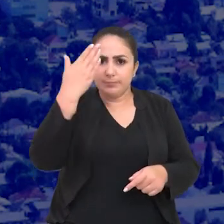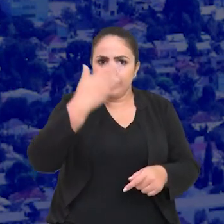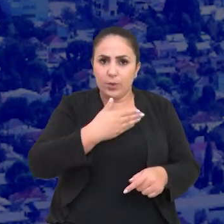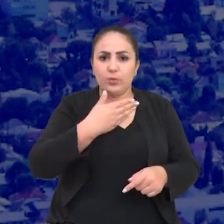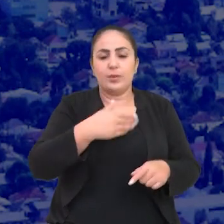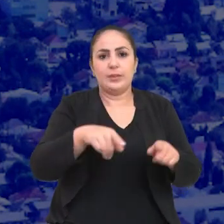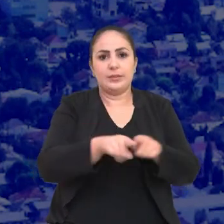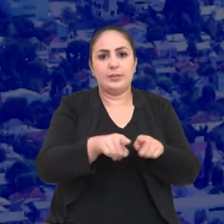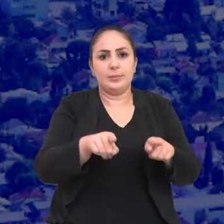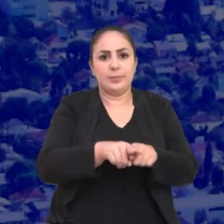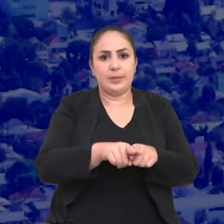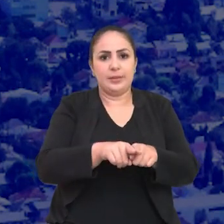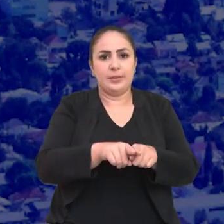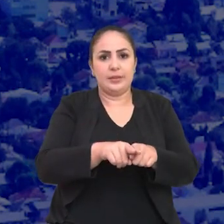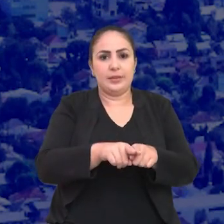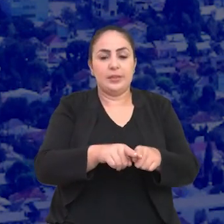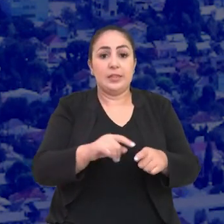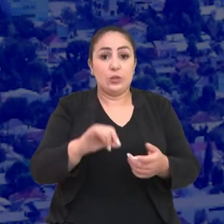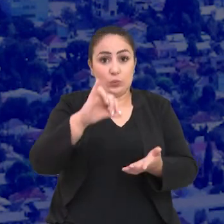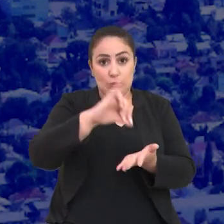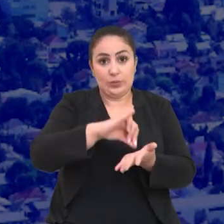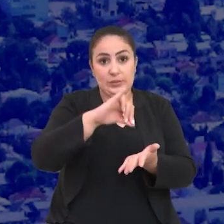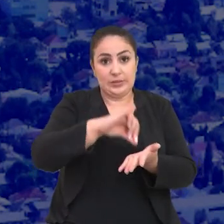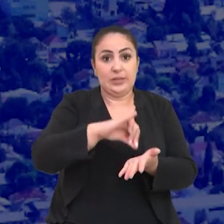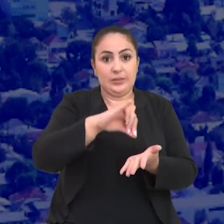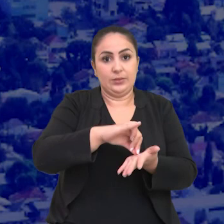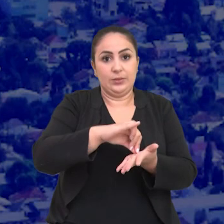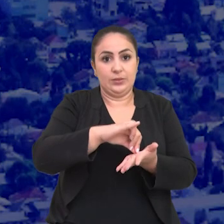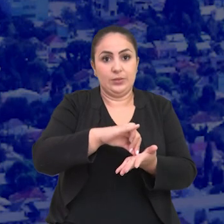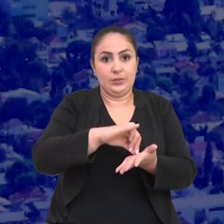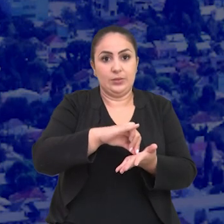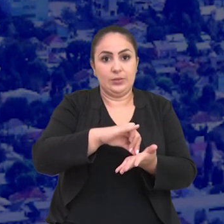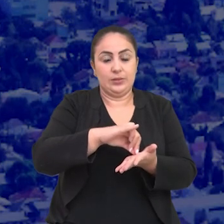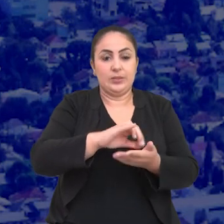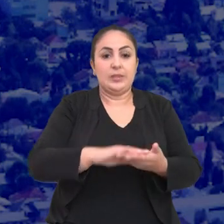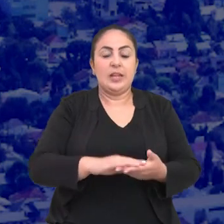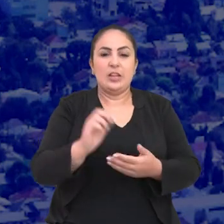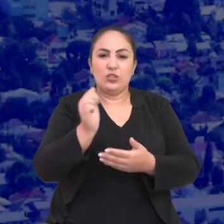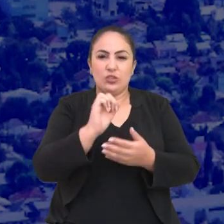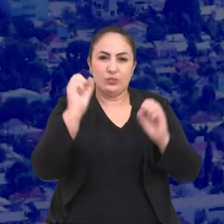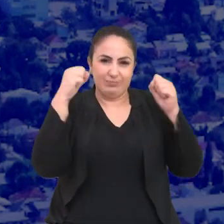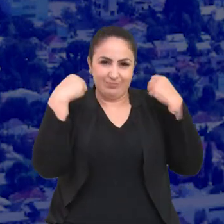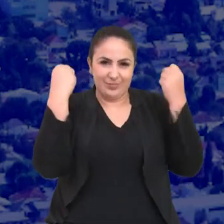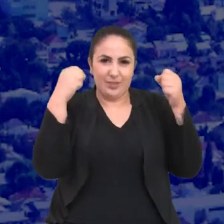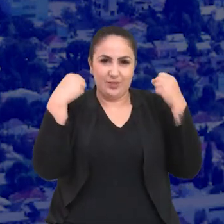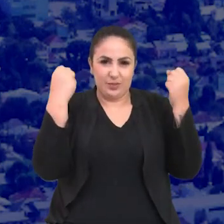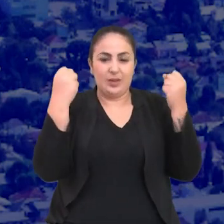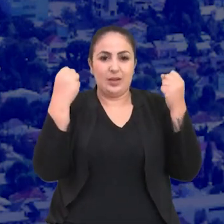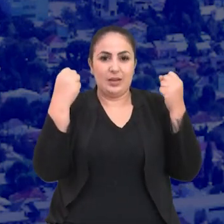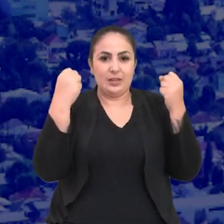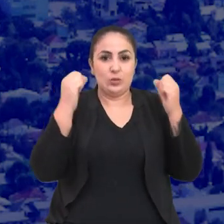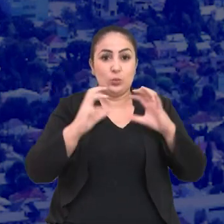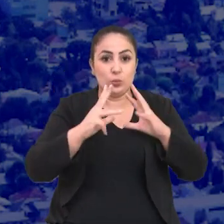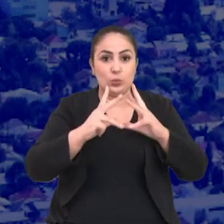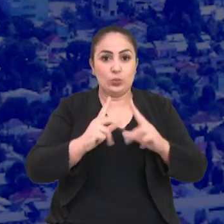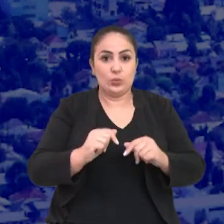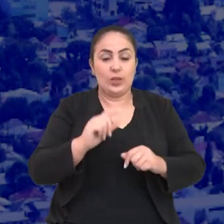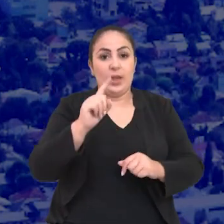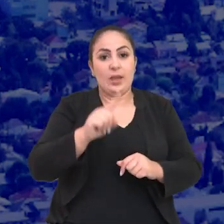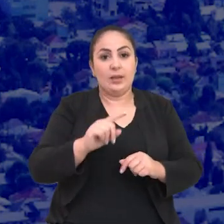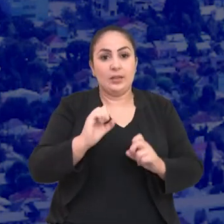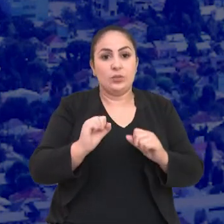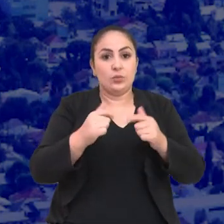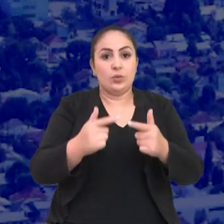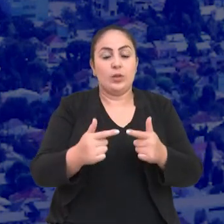E temos comprovado que nos centros de atividade física